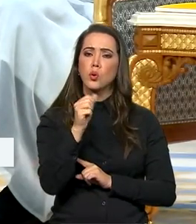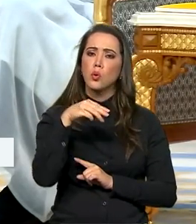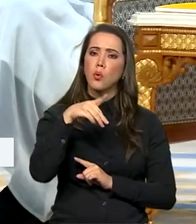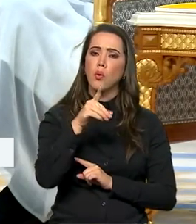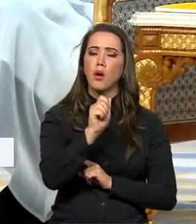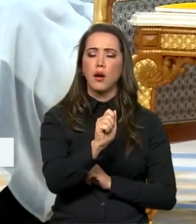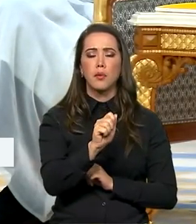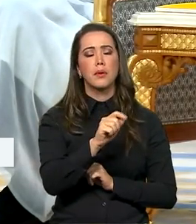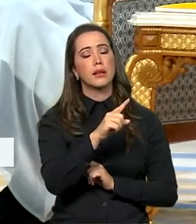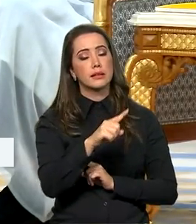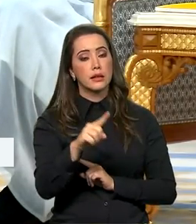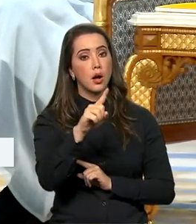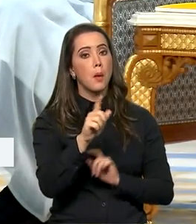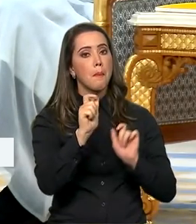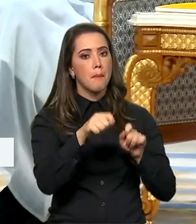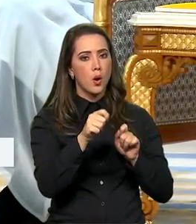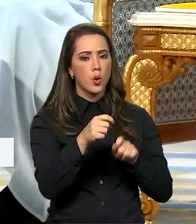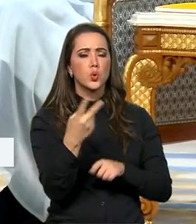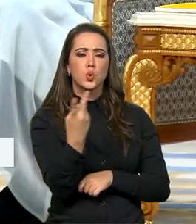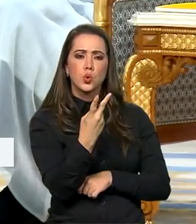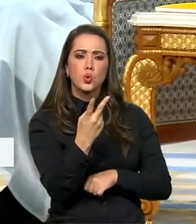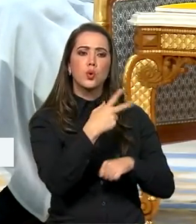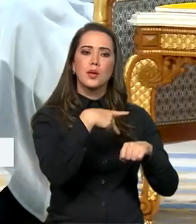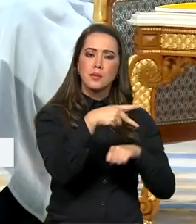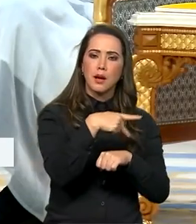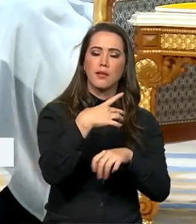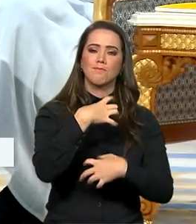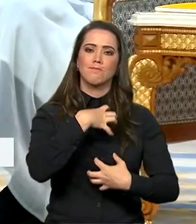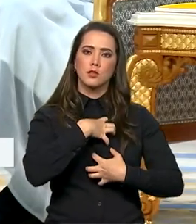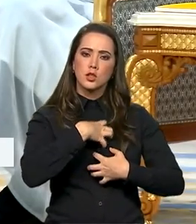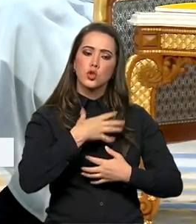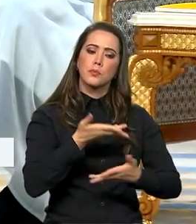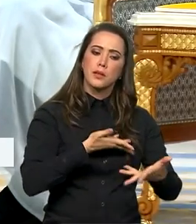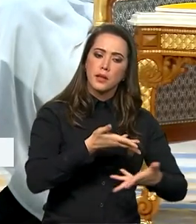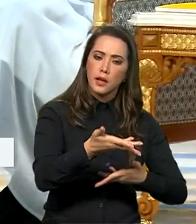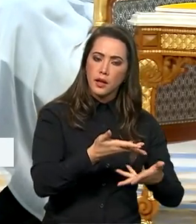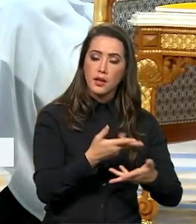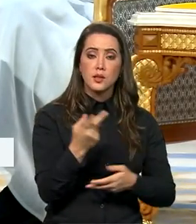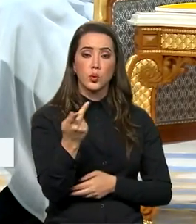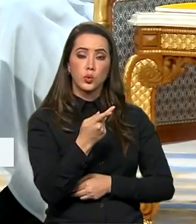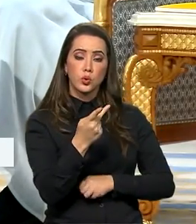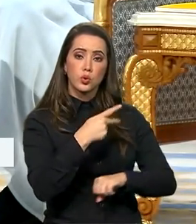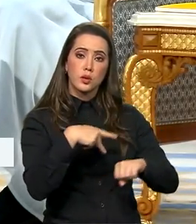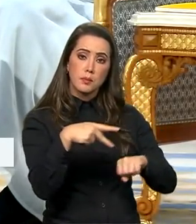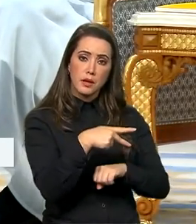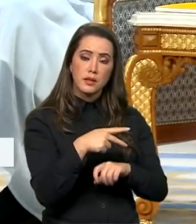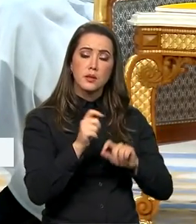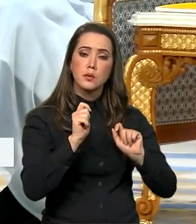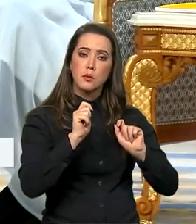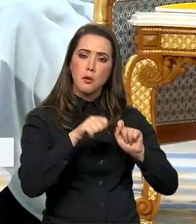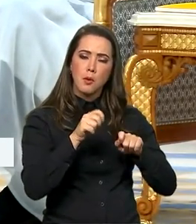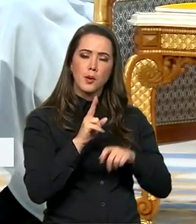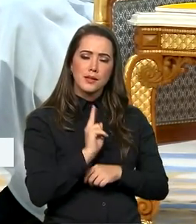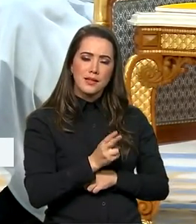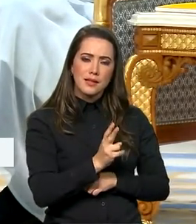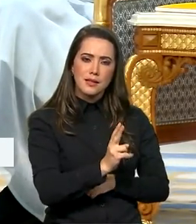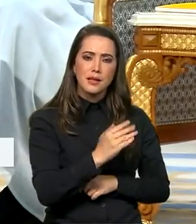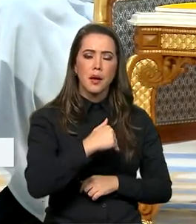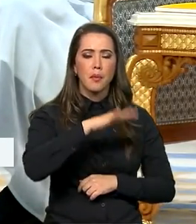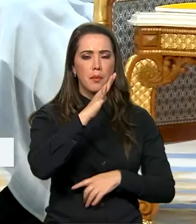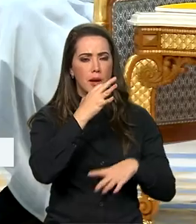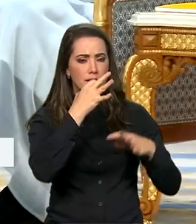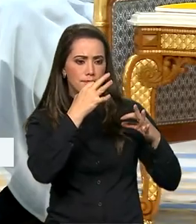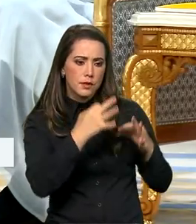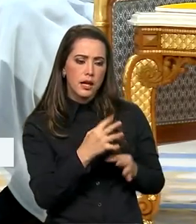a nossos dois povos, para que as relações entre o Brasil e Emirados Árabes Unidos sejam cada vez mais